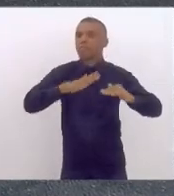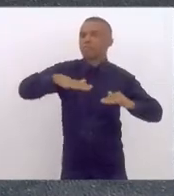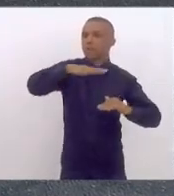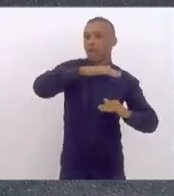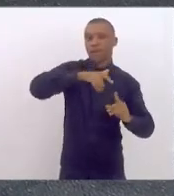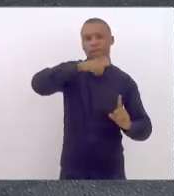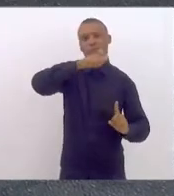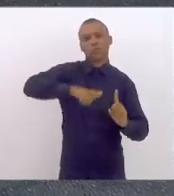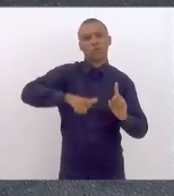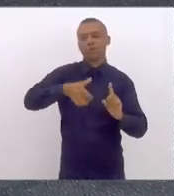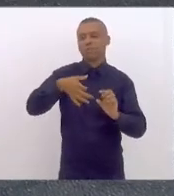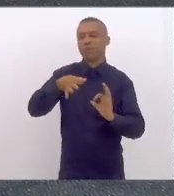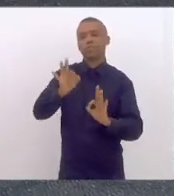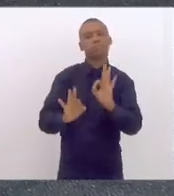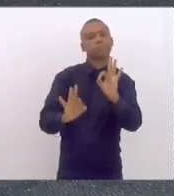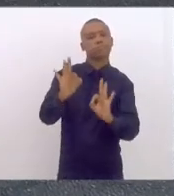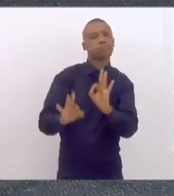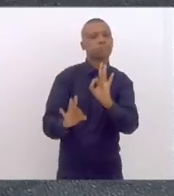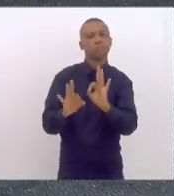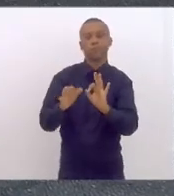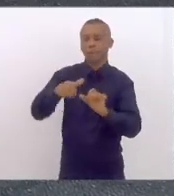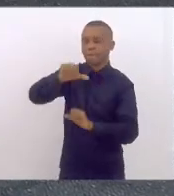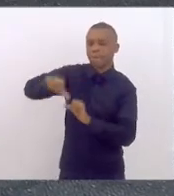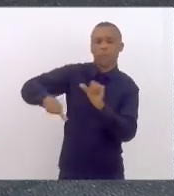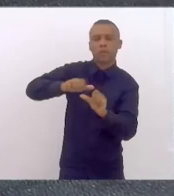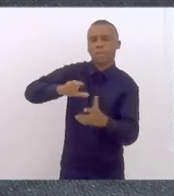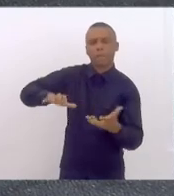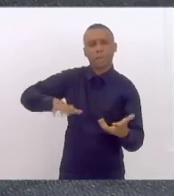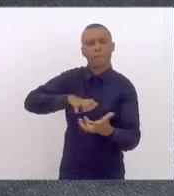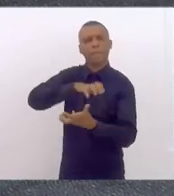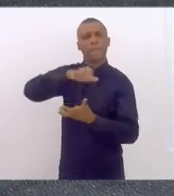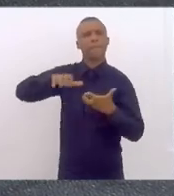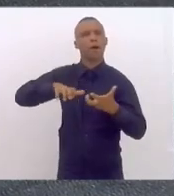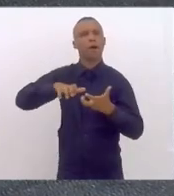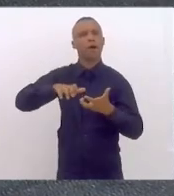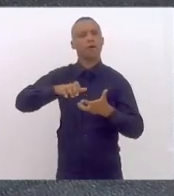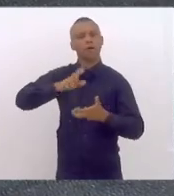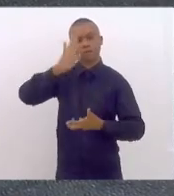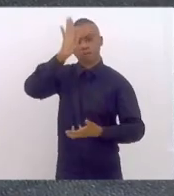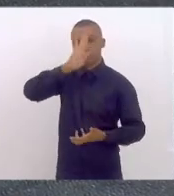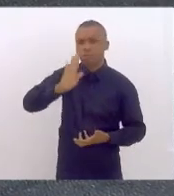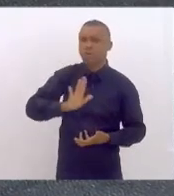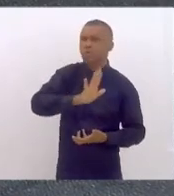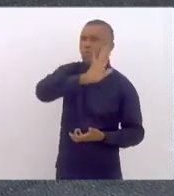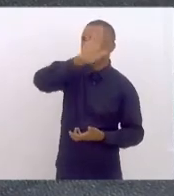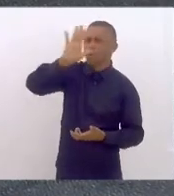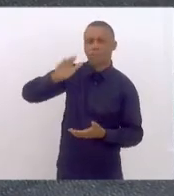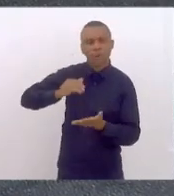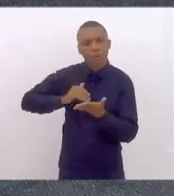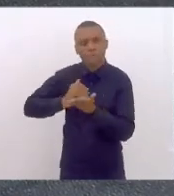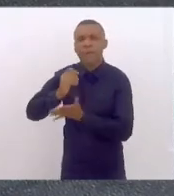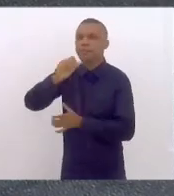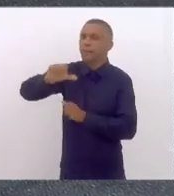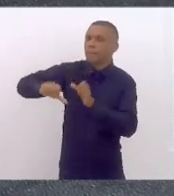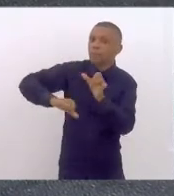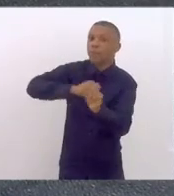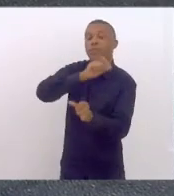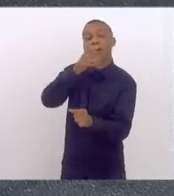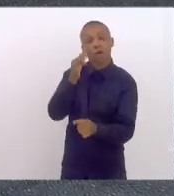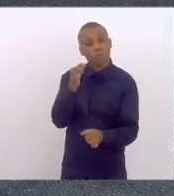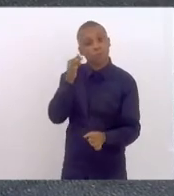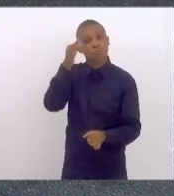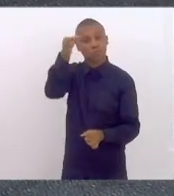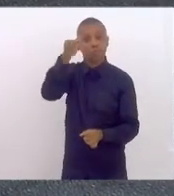da civilidade deste país entendeu para ver se começa a mudar o rumo da história e